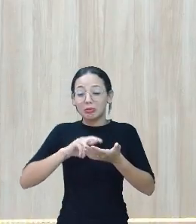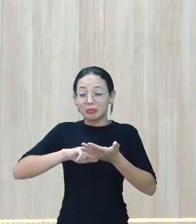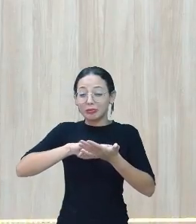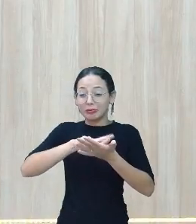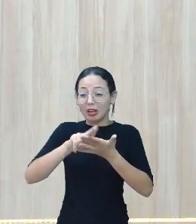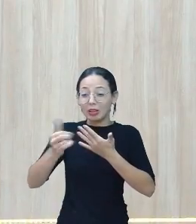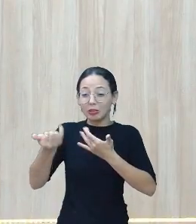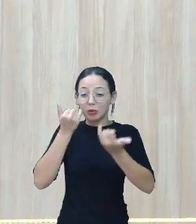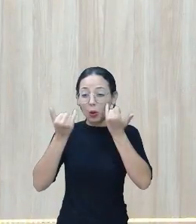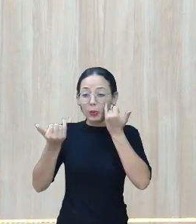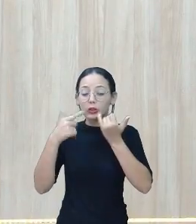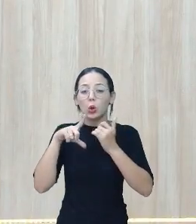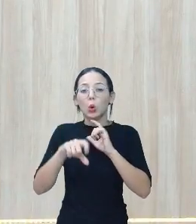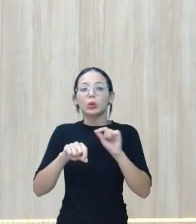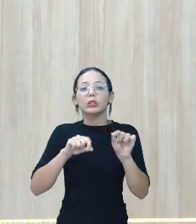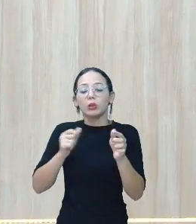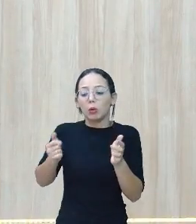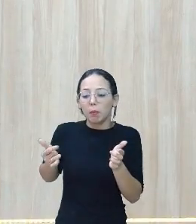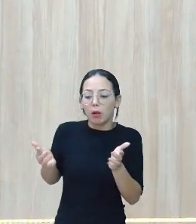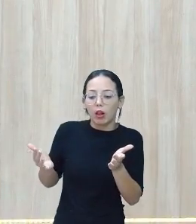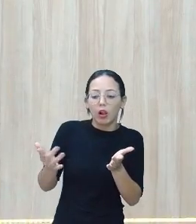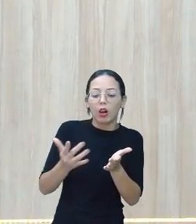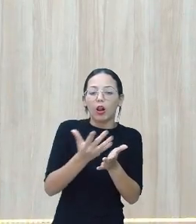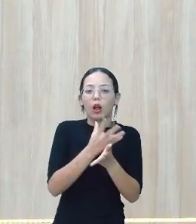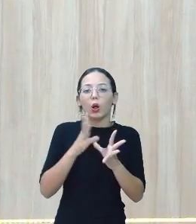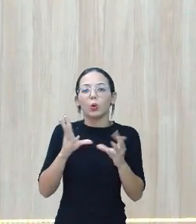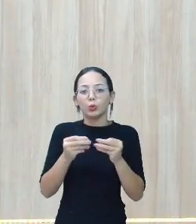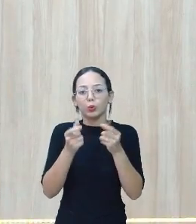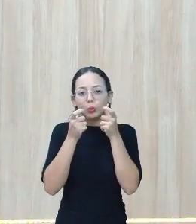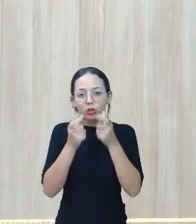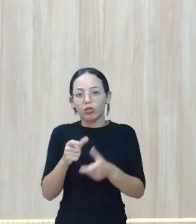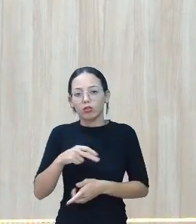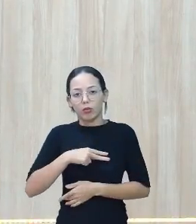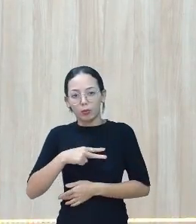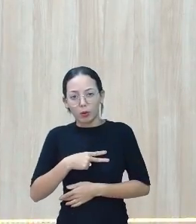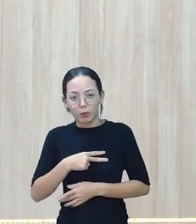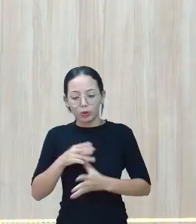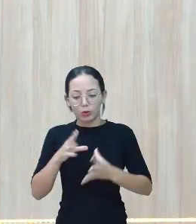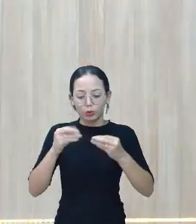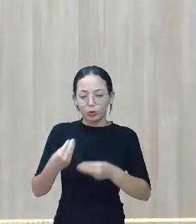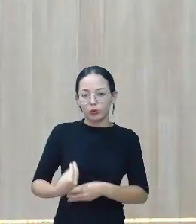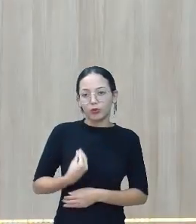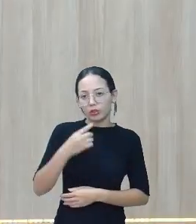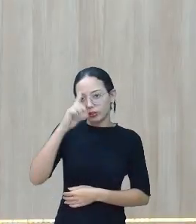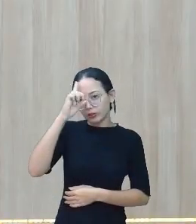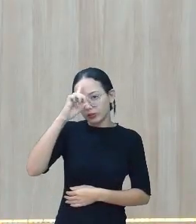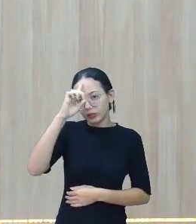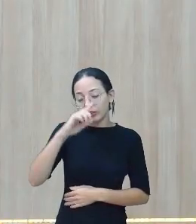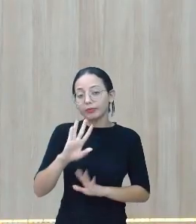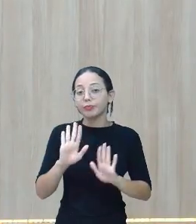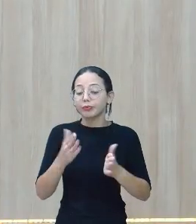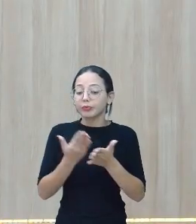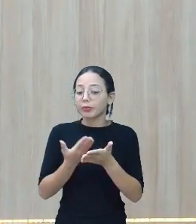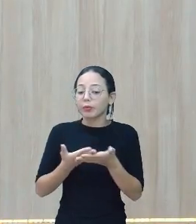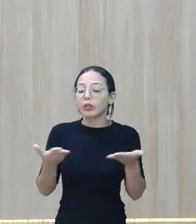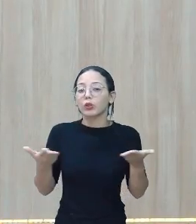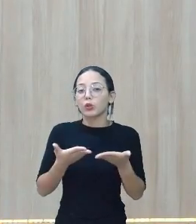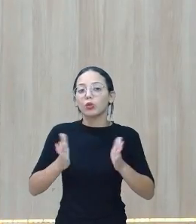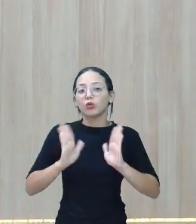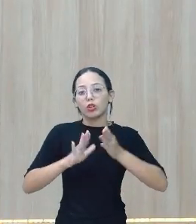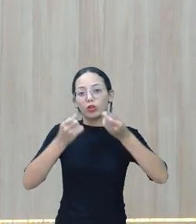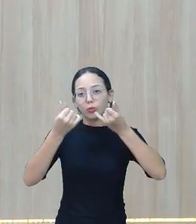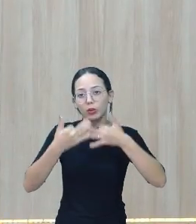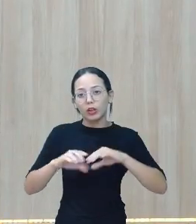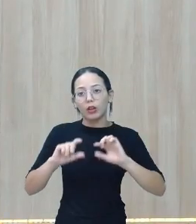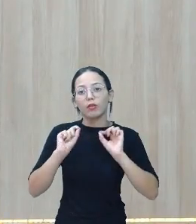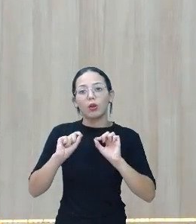informações, a gente consegue colher o que é de nosso interesse, o que é que serve para o nosso dia a dia, tá certo? Então, na aula de hoje, como eu falei, a